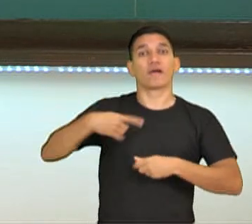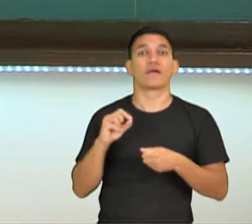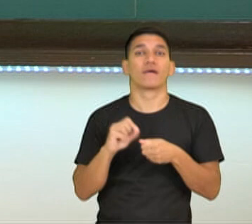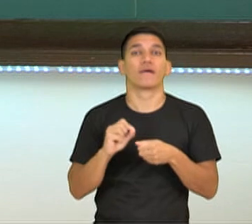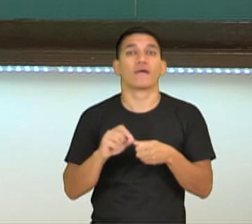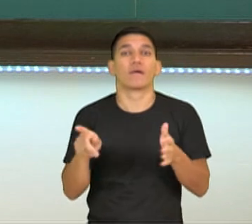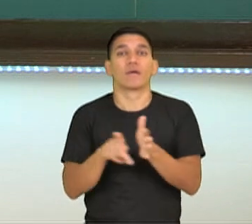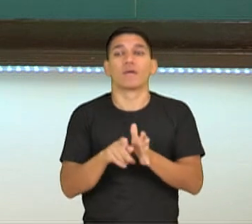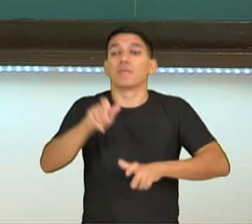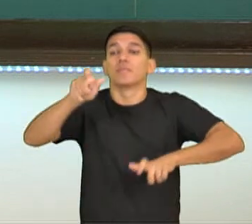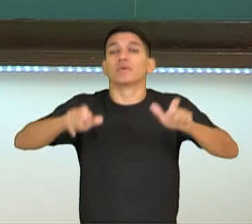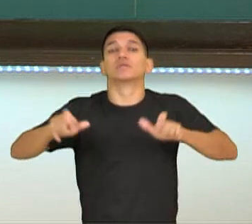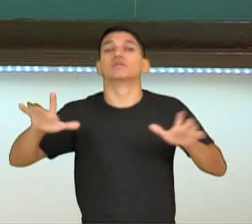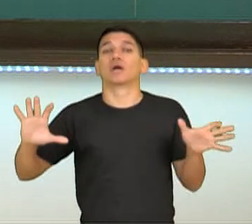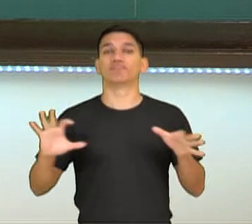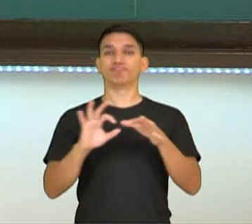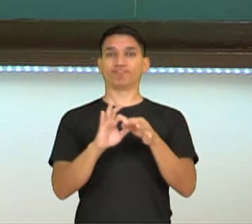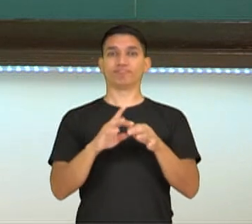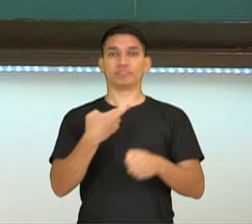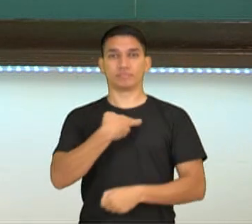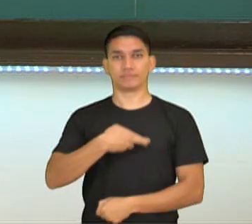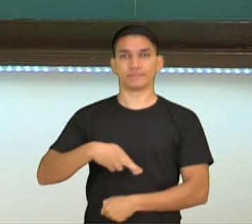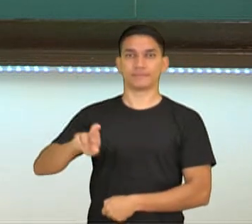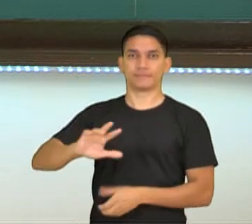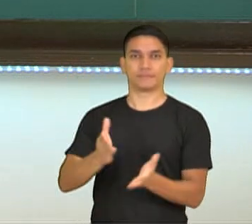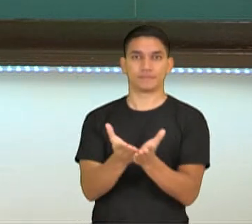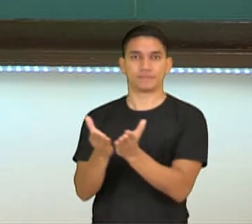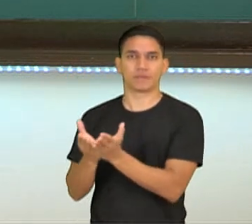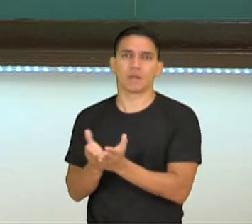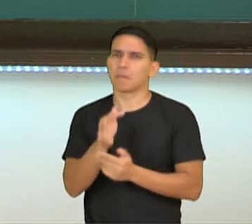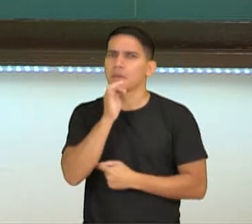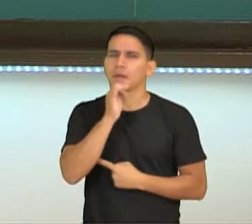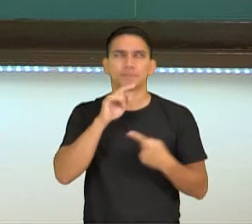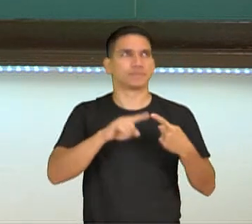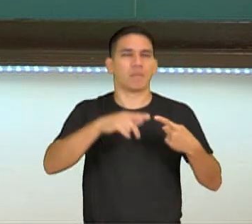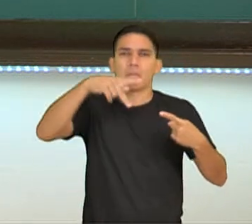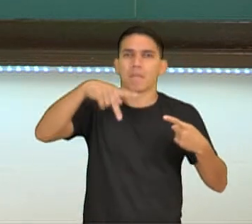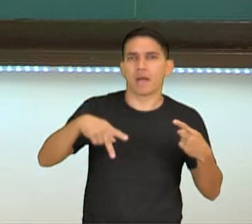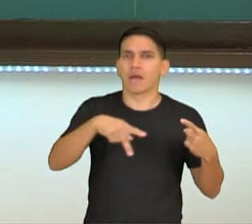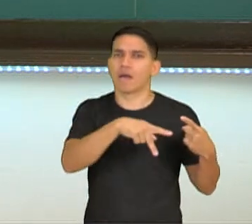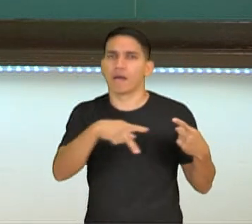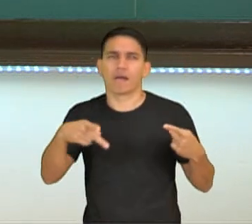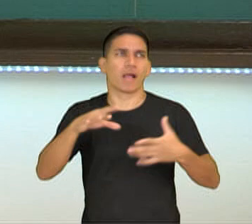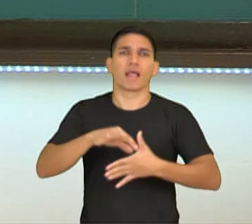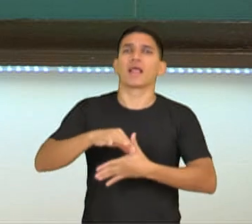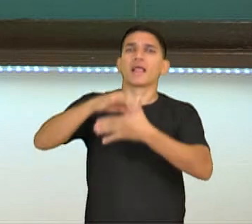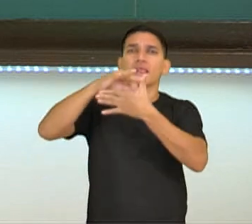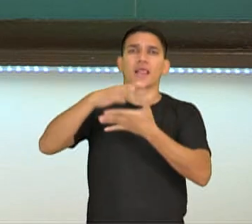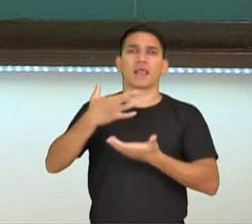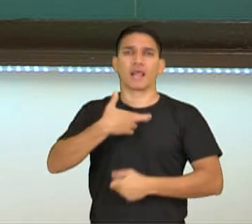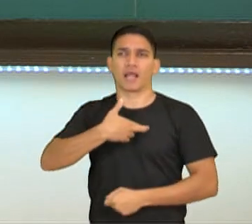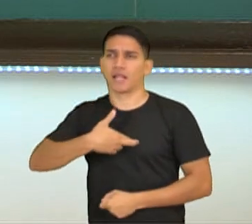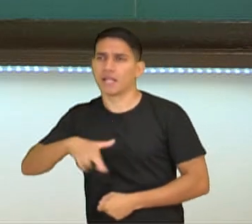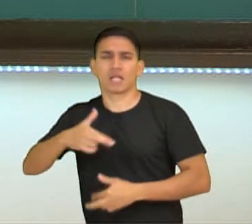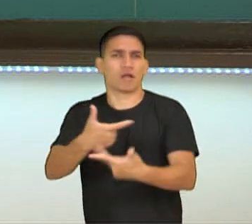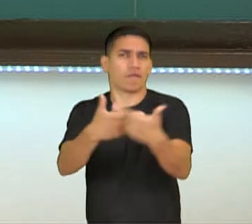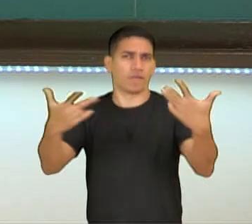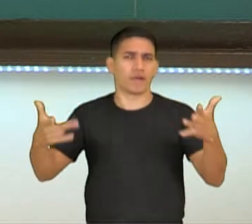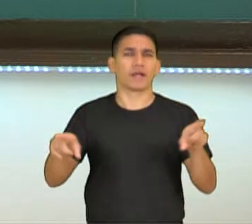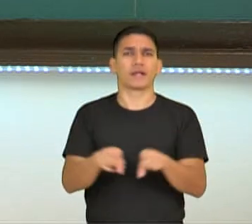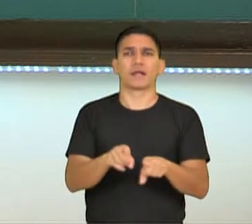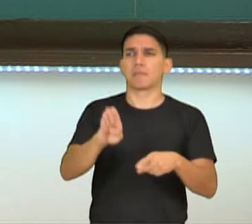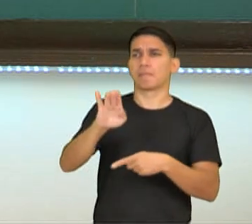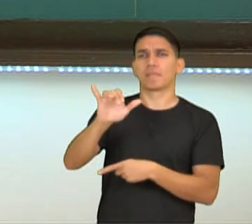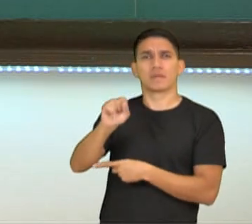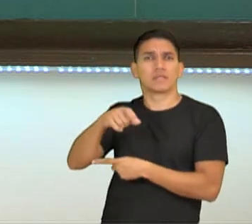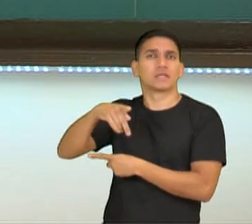por pessoas vinculadas à religiosidade cristã, como padres, como líderes religiosos, bispos em geral, vão